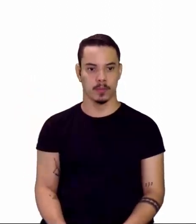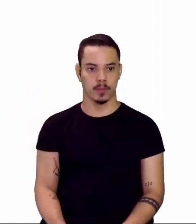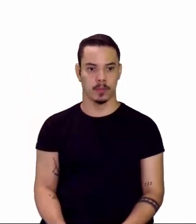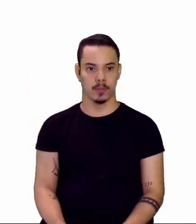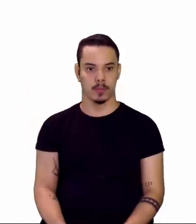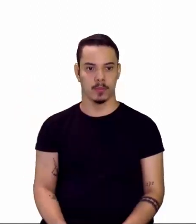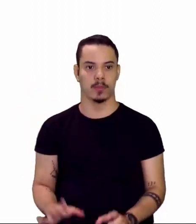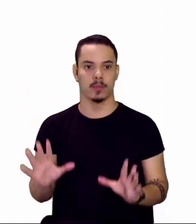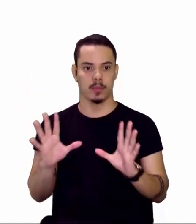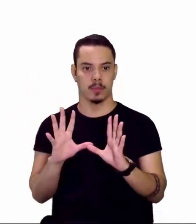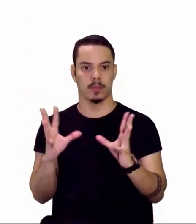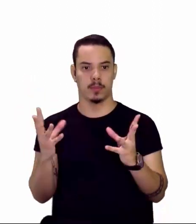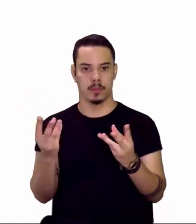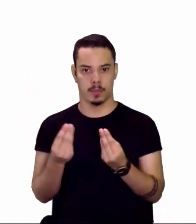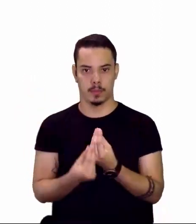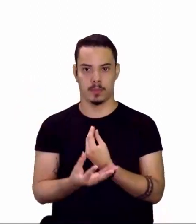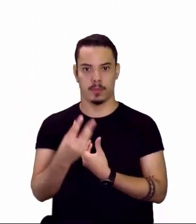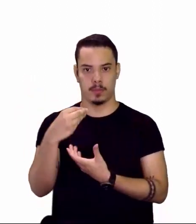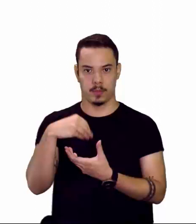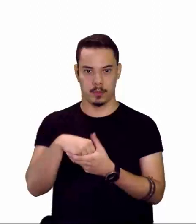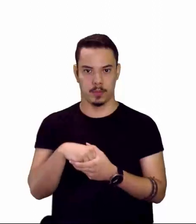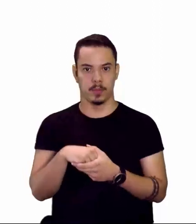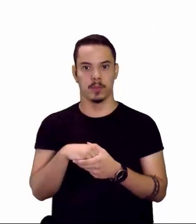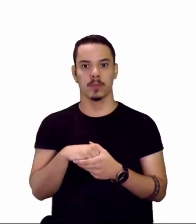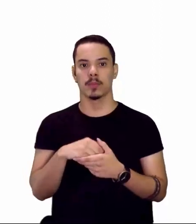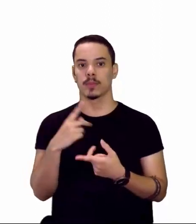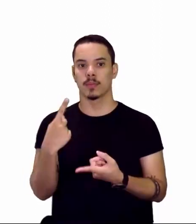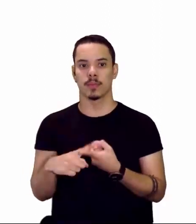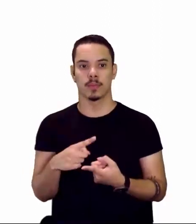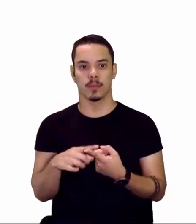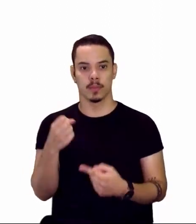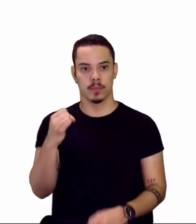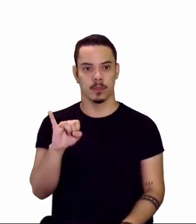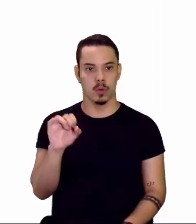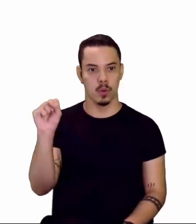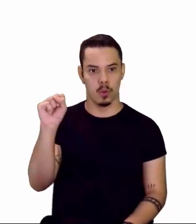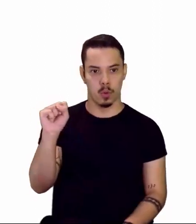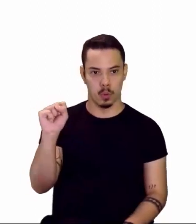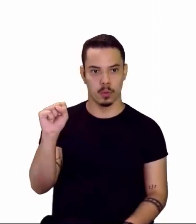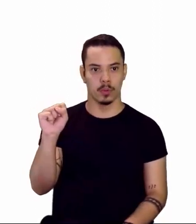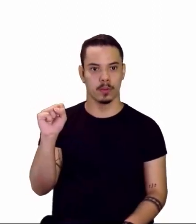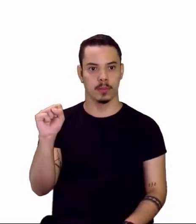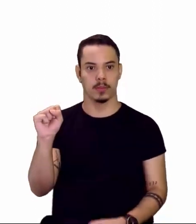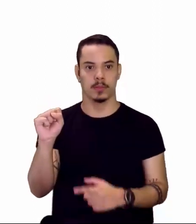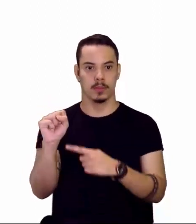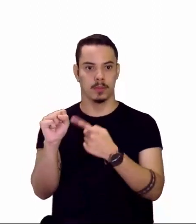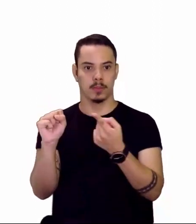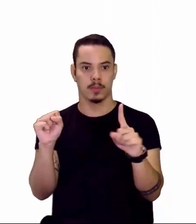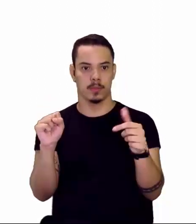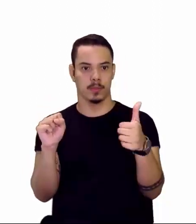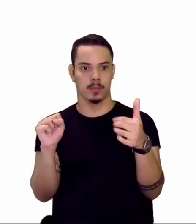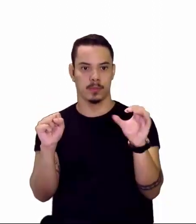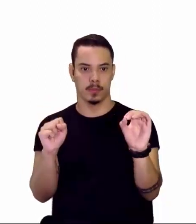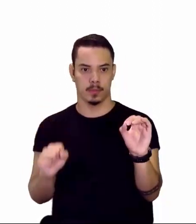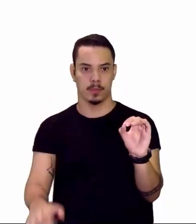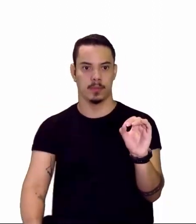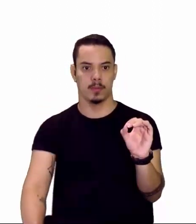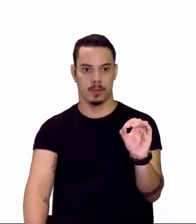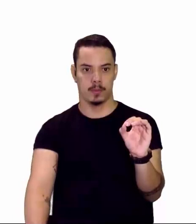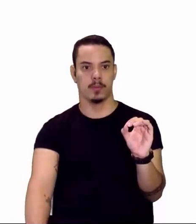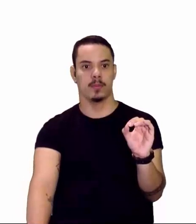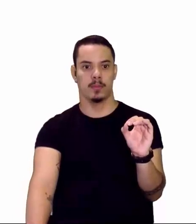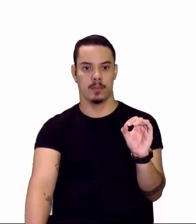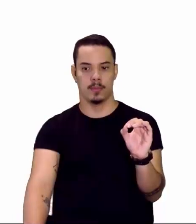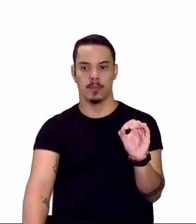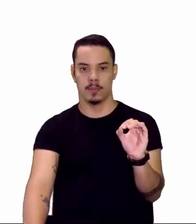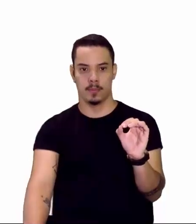moléculas com expansão do octeto. Ao invés de ficar com 8, ele fica com 10 elétrons, havendo aquela